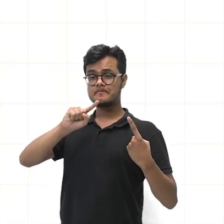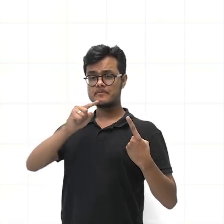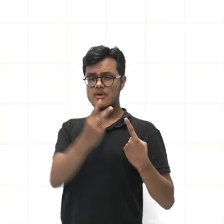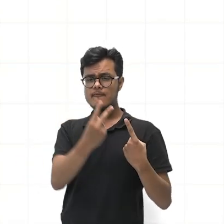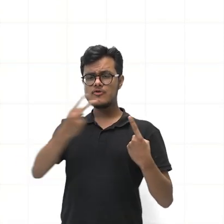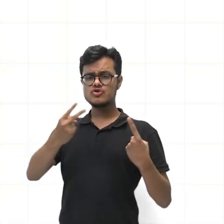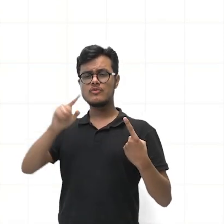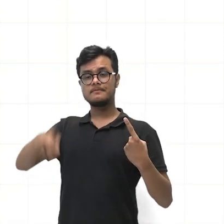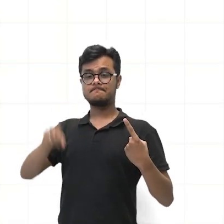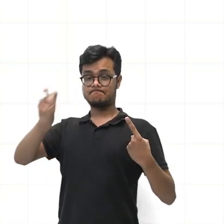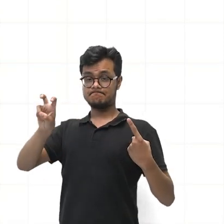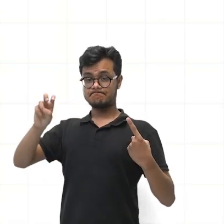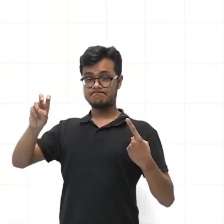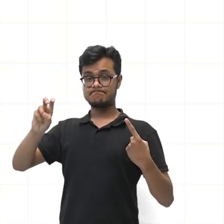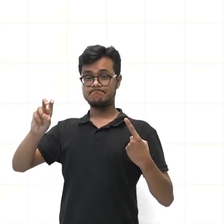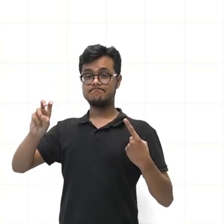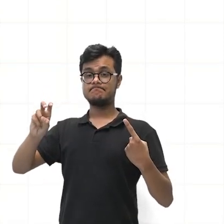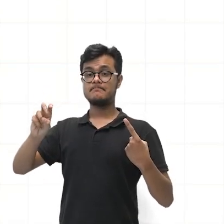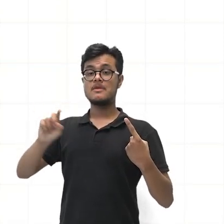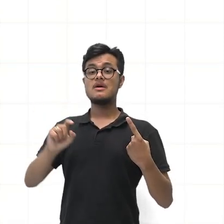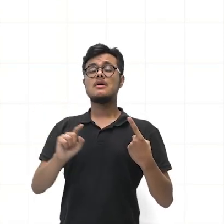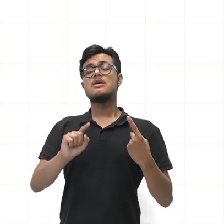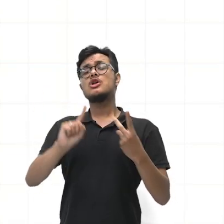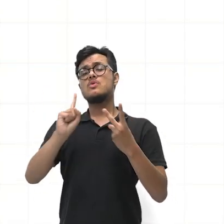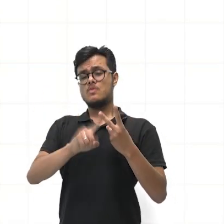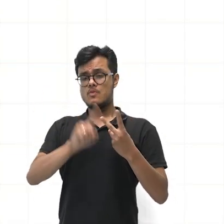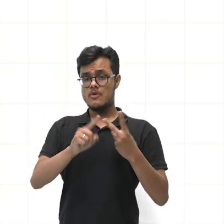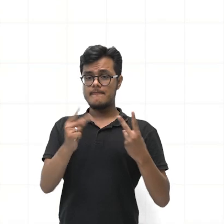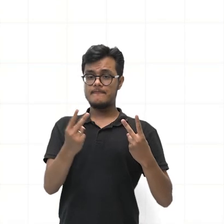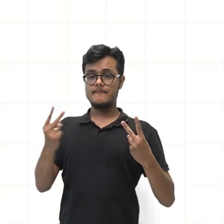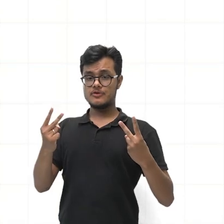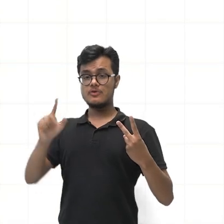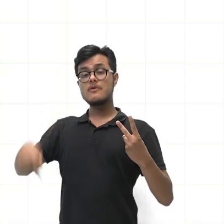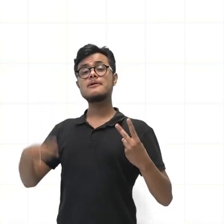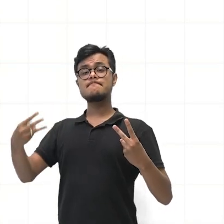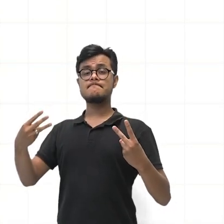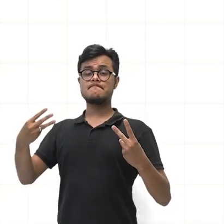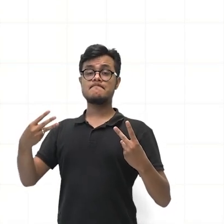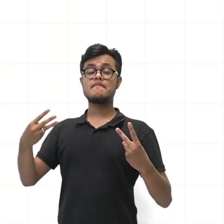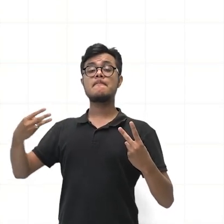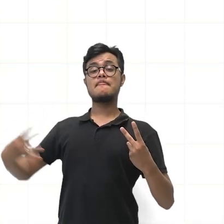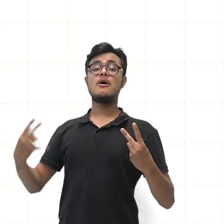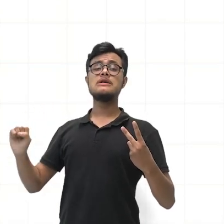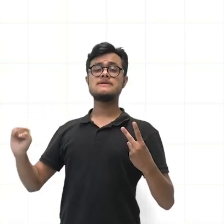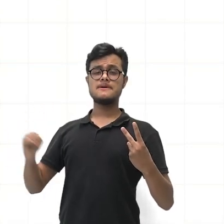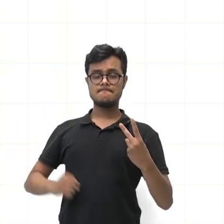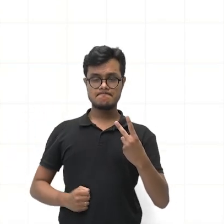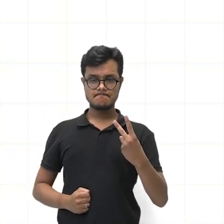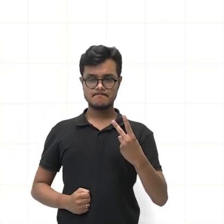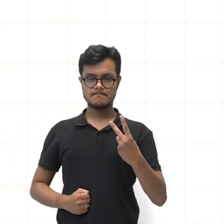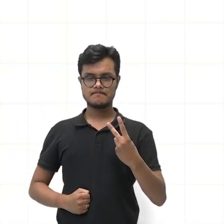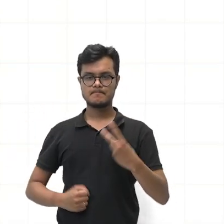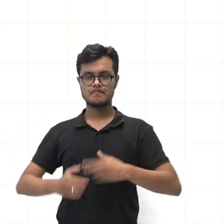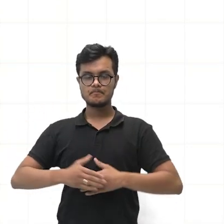em 22,34 segundos. O vencedor da corrida chegou à frente